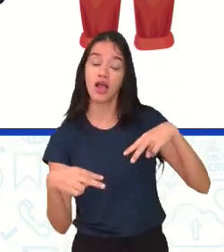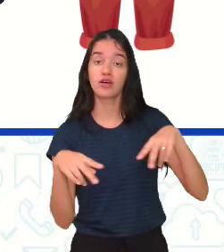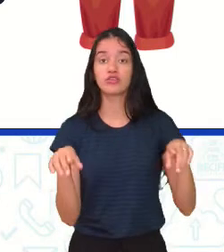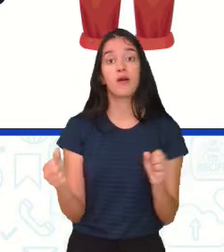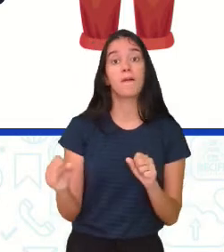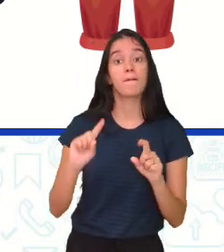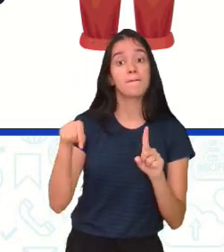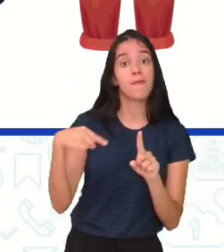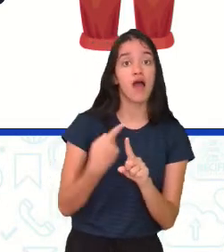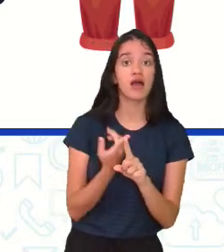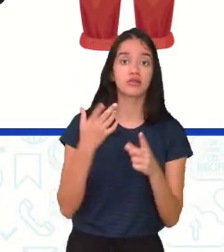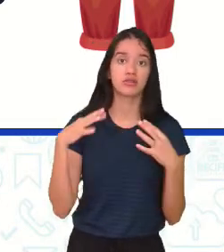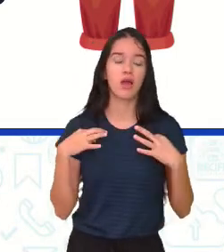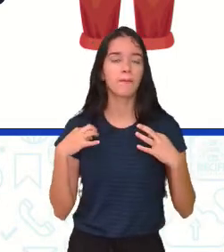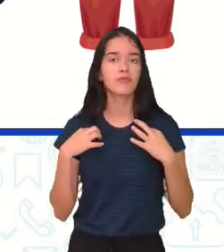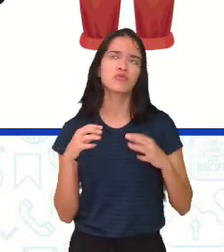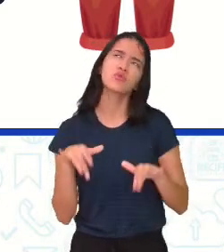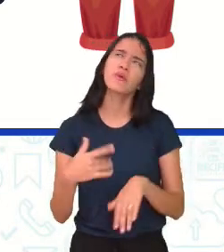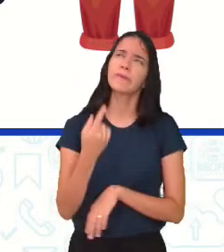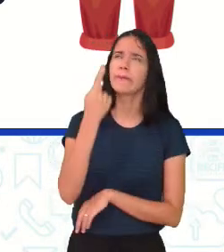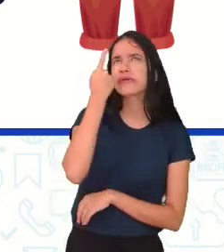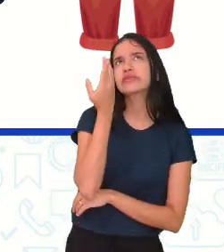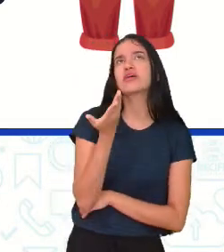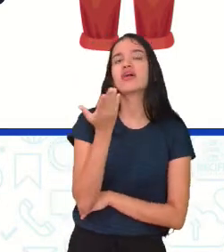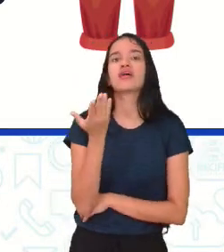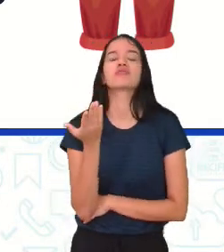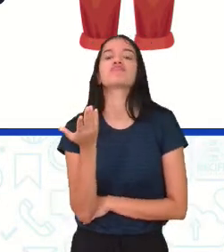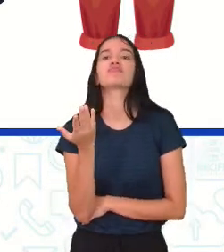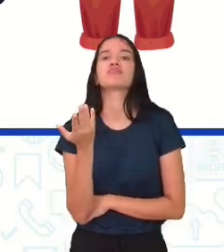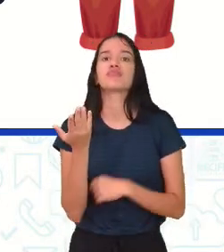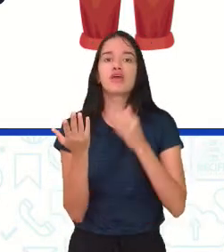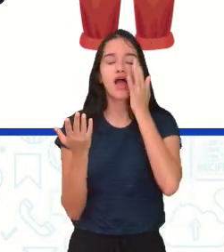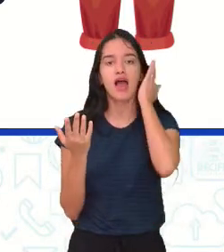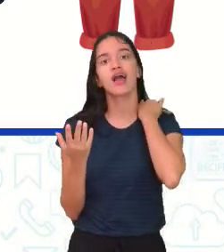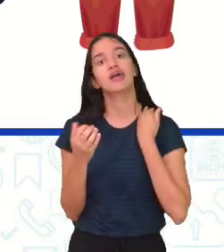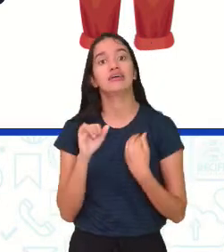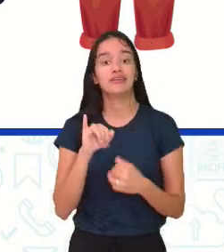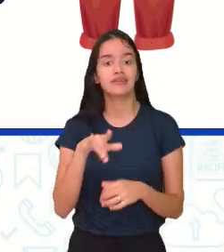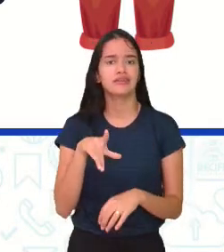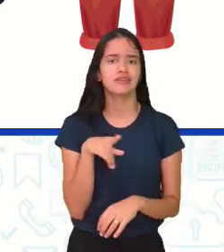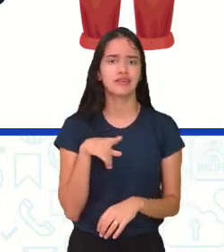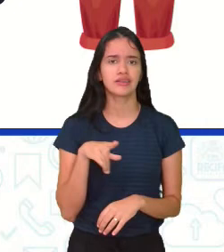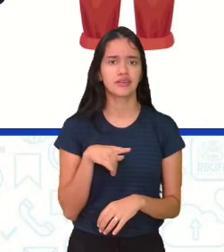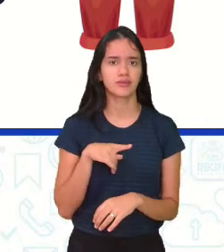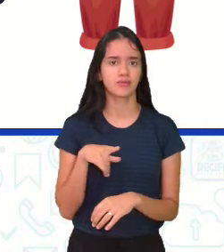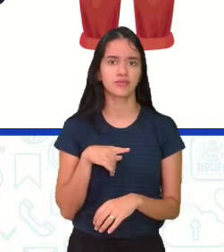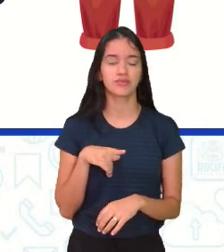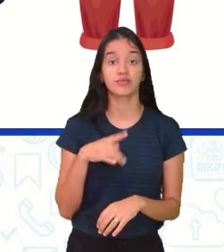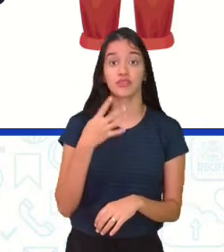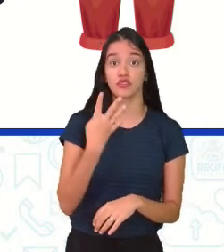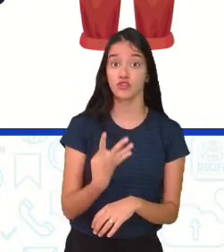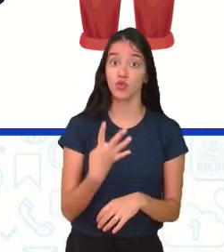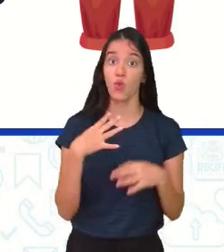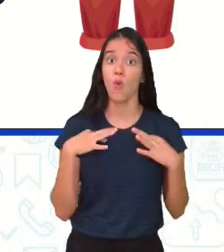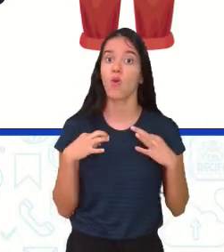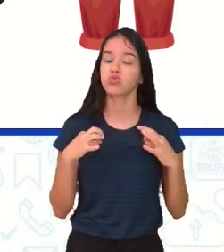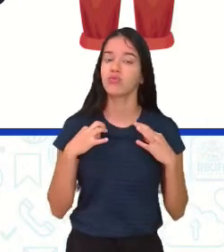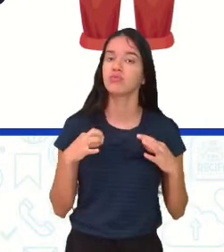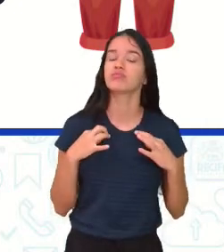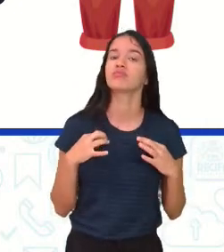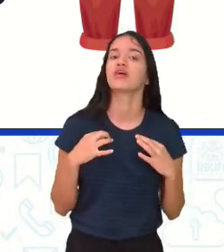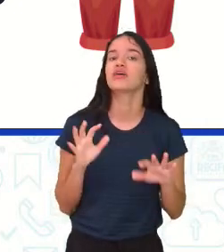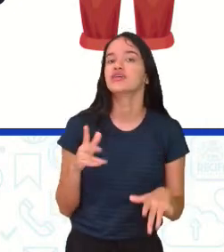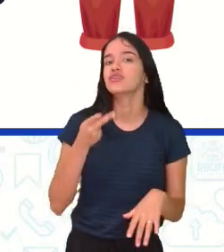junto com a blusa. Aí você pode pensar, Pedro, se a gente tinha lá 4 blusas e a